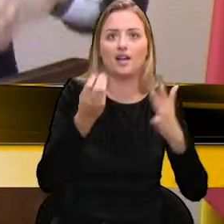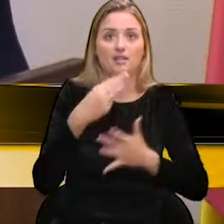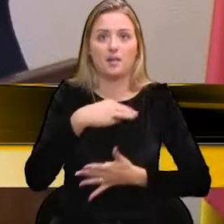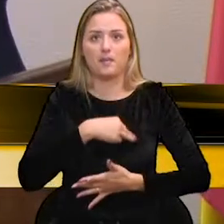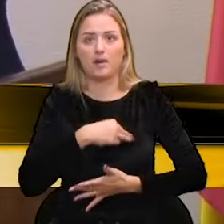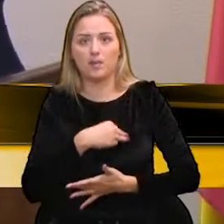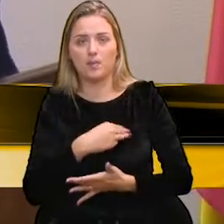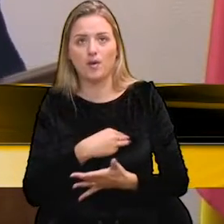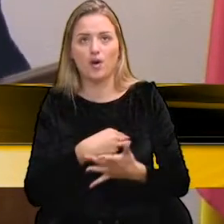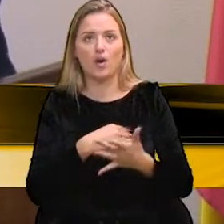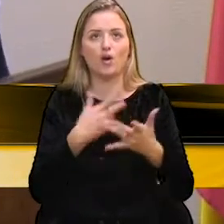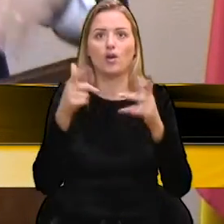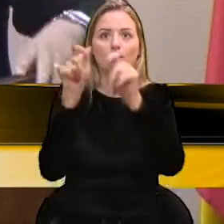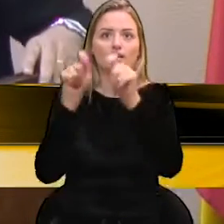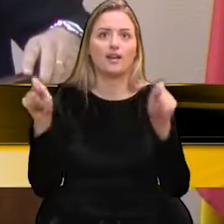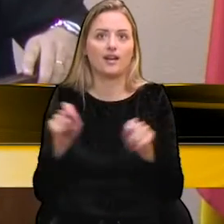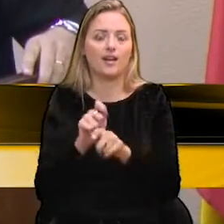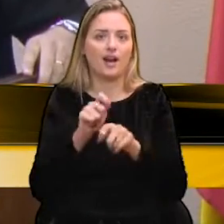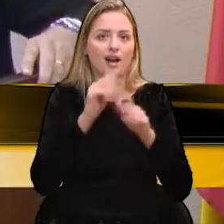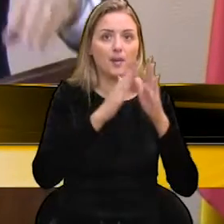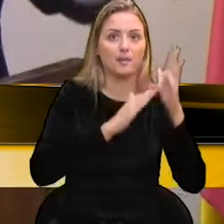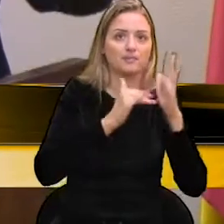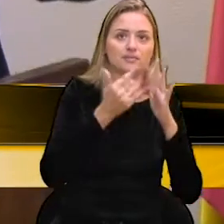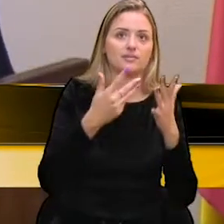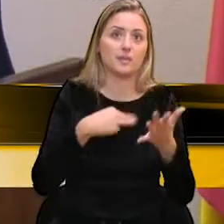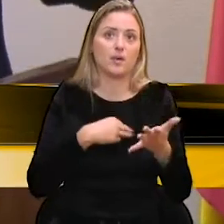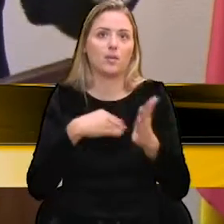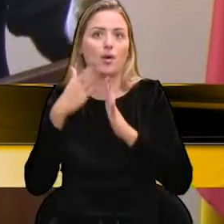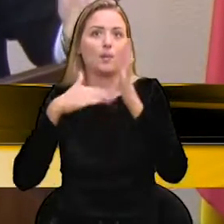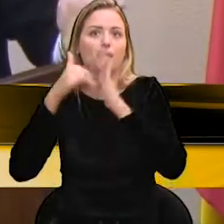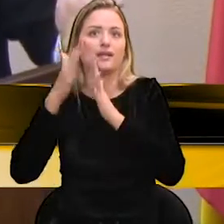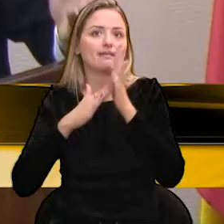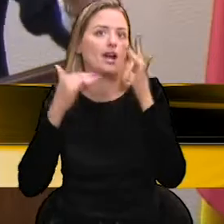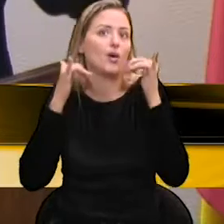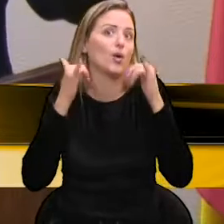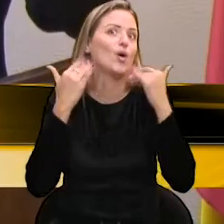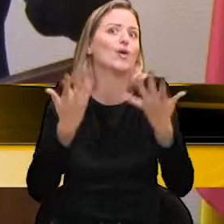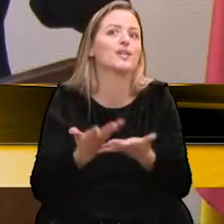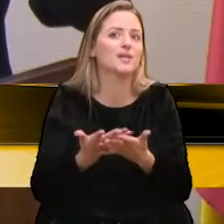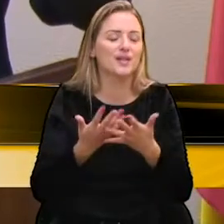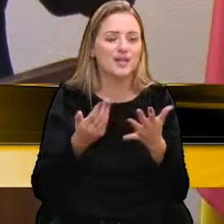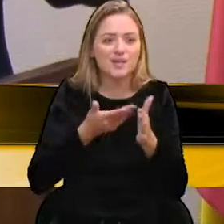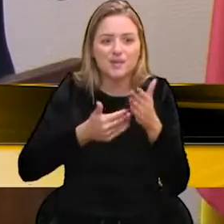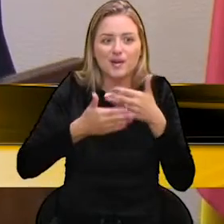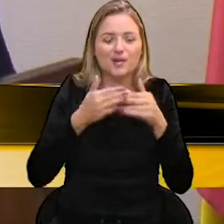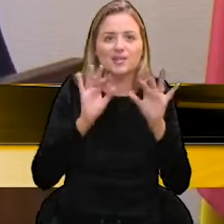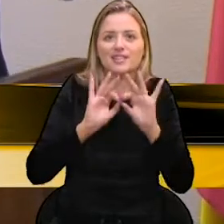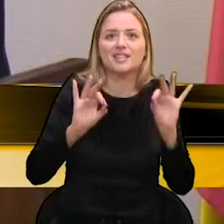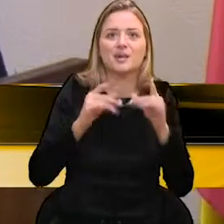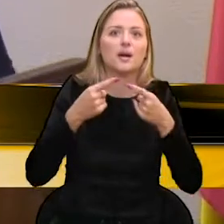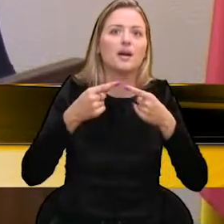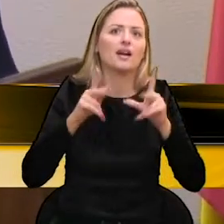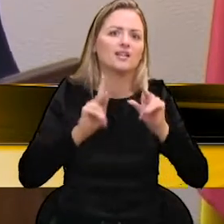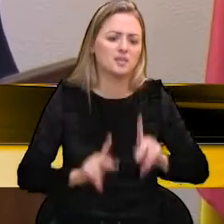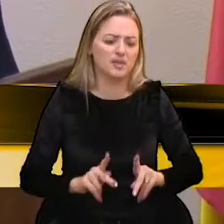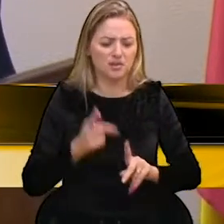Polo ajudando a pintar uma carroceria de ônibus, vereador Bandeira. Seria tudo para essa pessoa. Talvez algumas pessoas pensem que isso pode ser inatingível, e